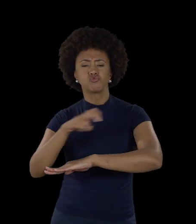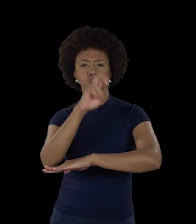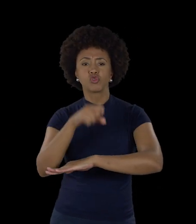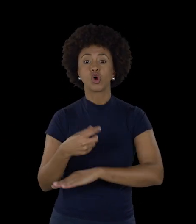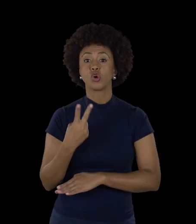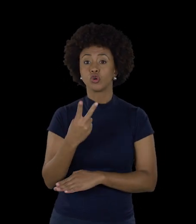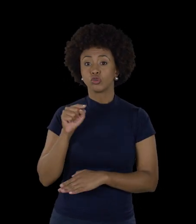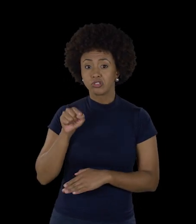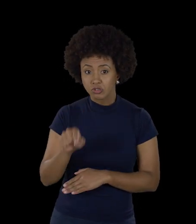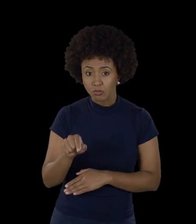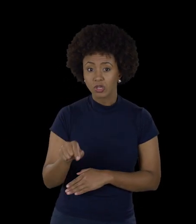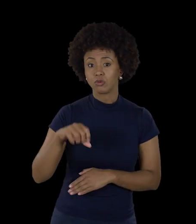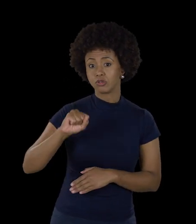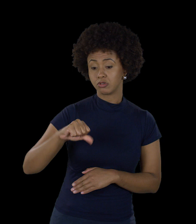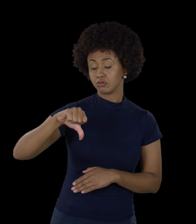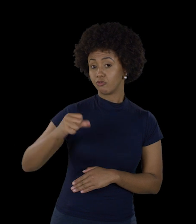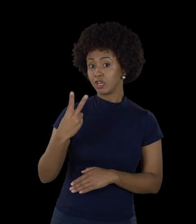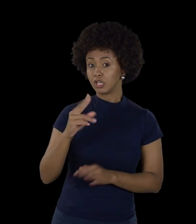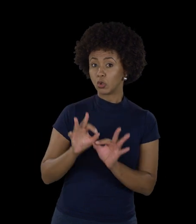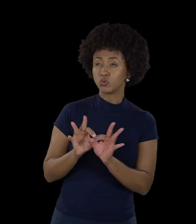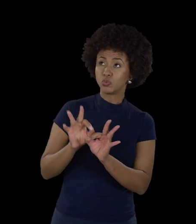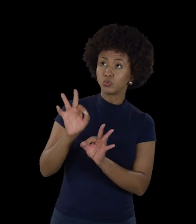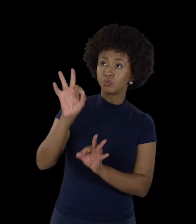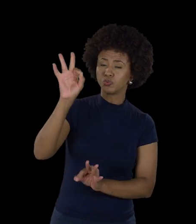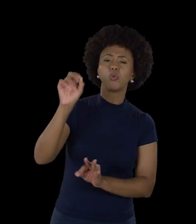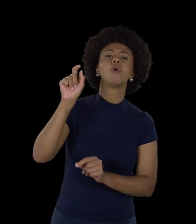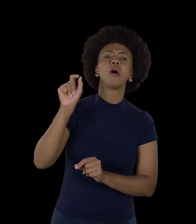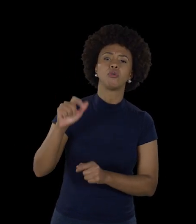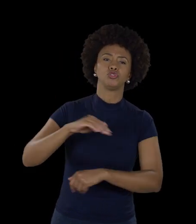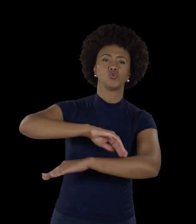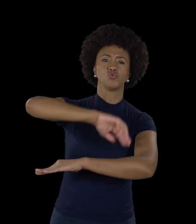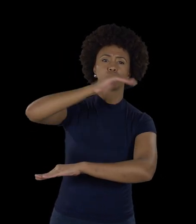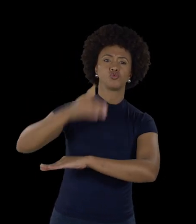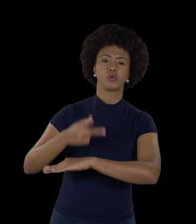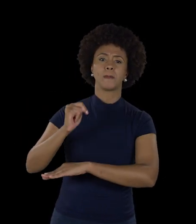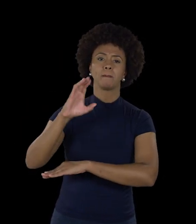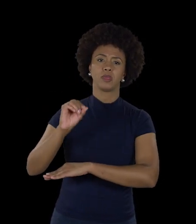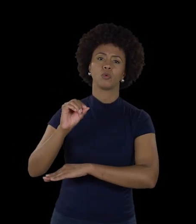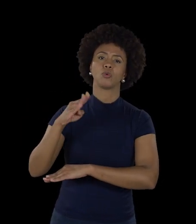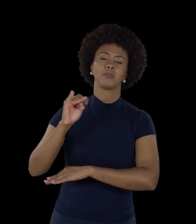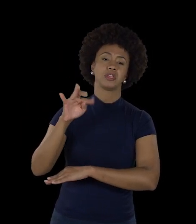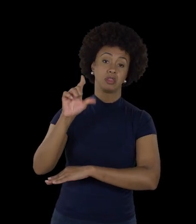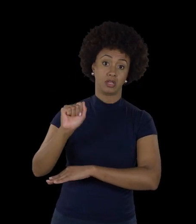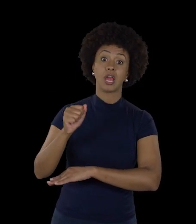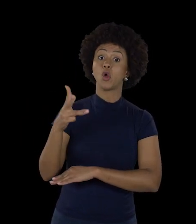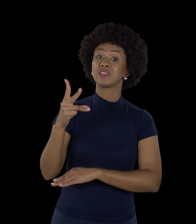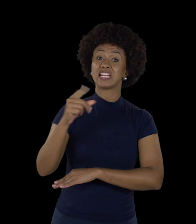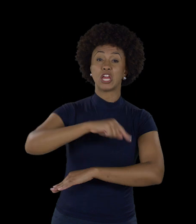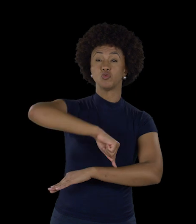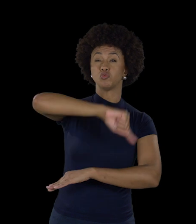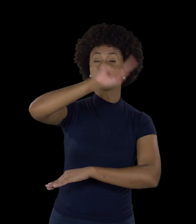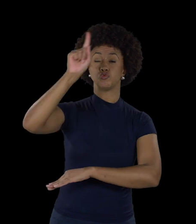com altitudes que chegam a 2.892 metros no Pico da Bandeira o